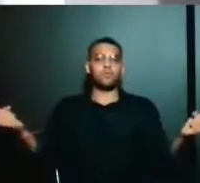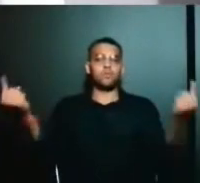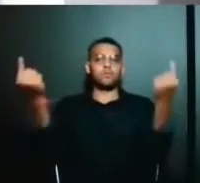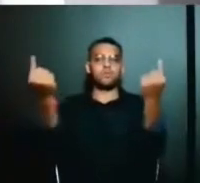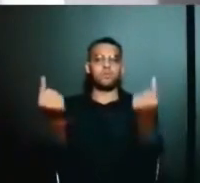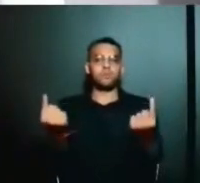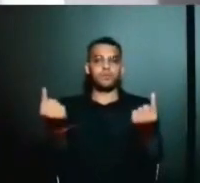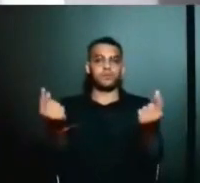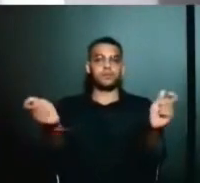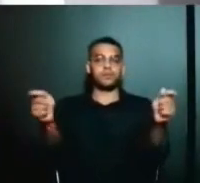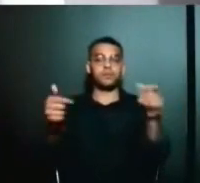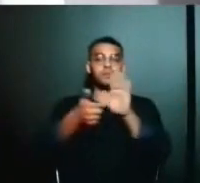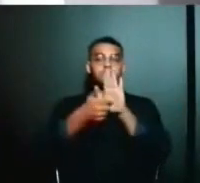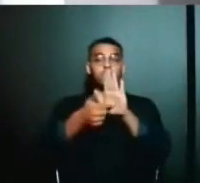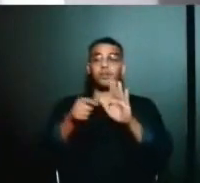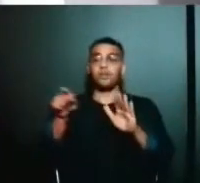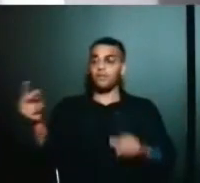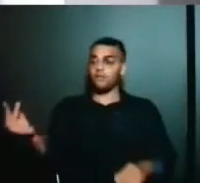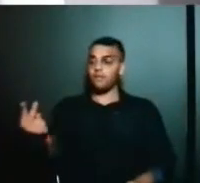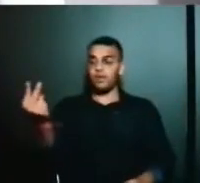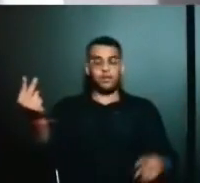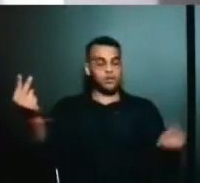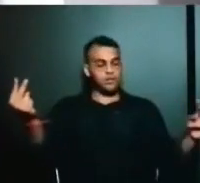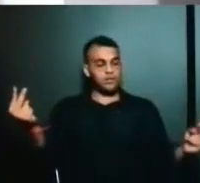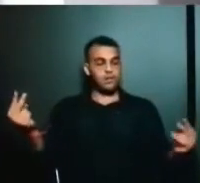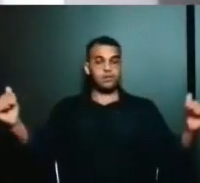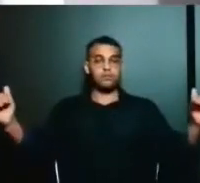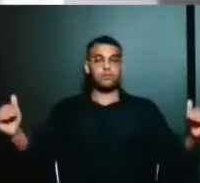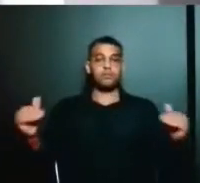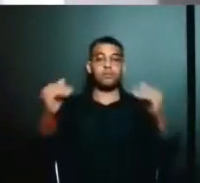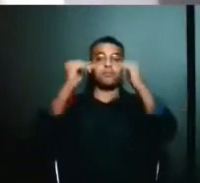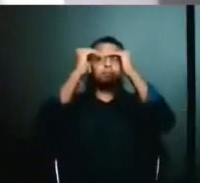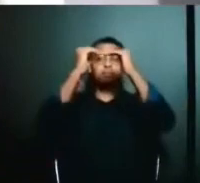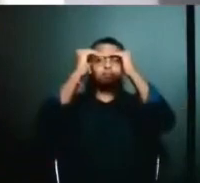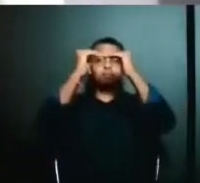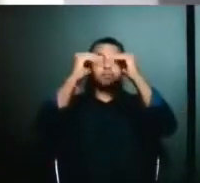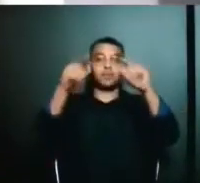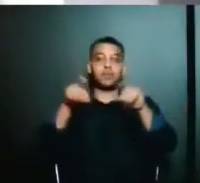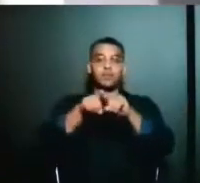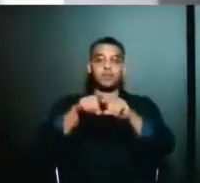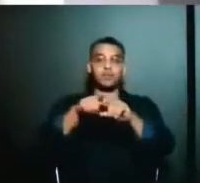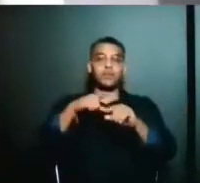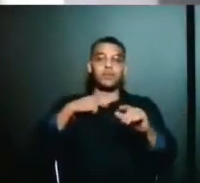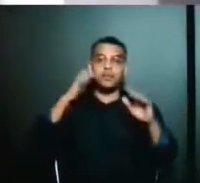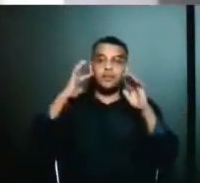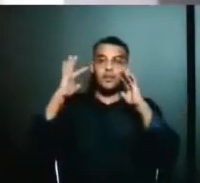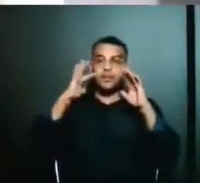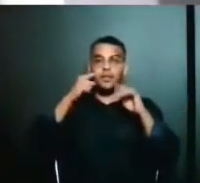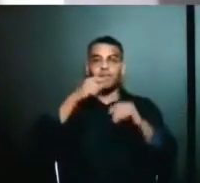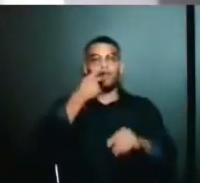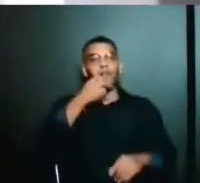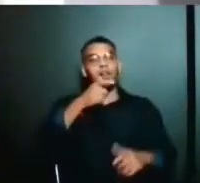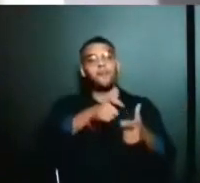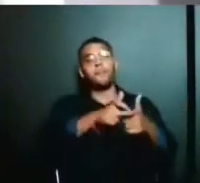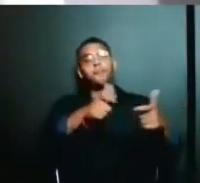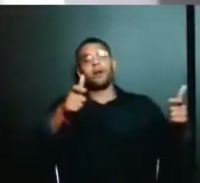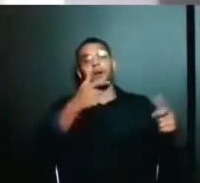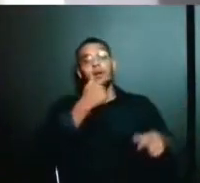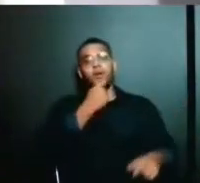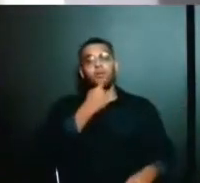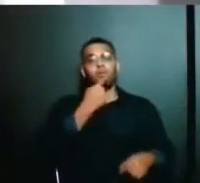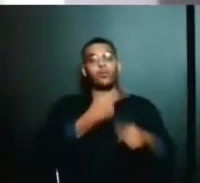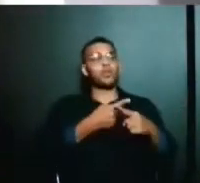Você mostrar que você tem valor numa área que, teoricamente, é deles porque eles